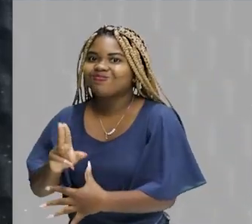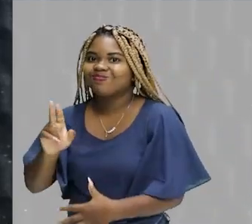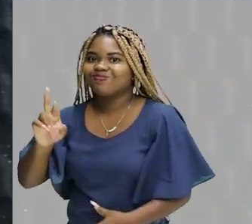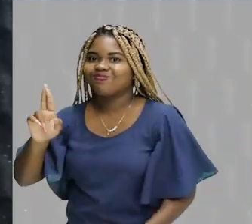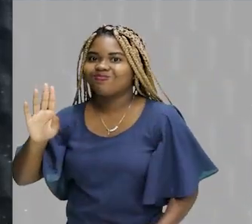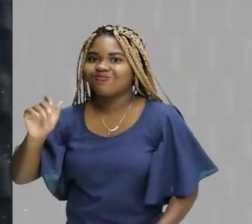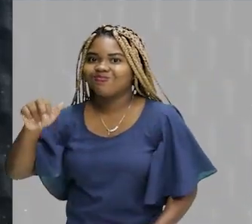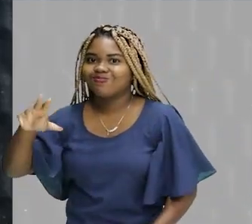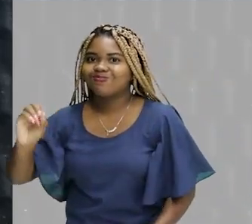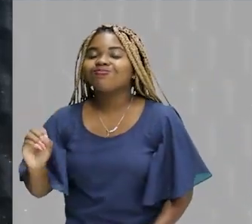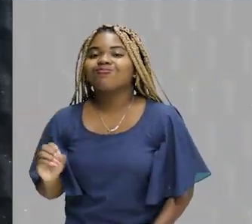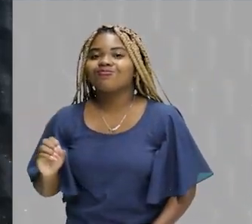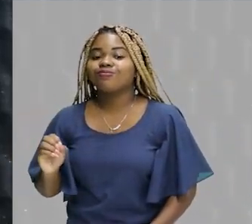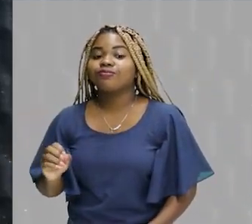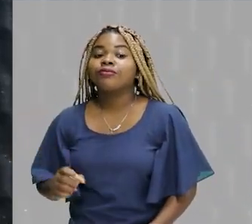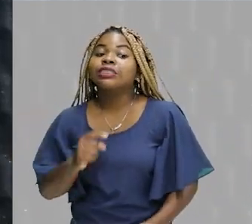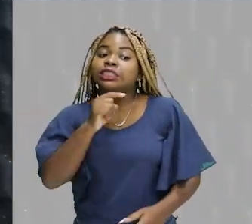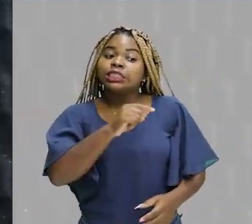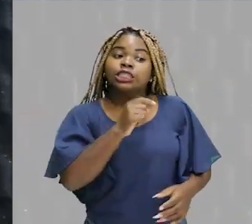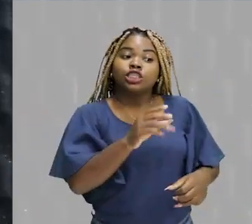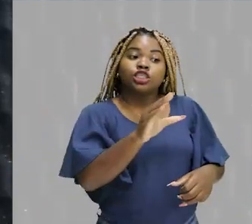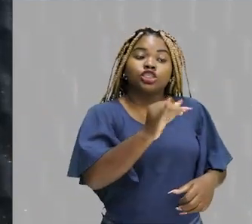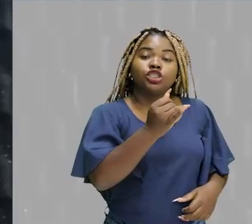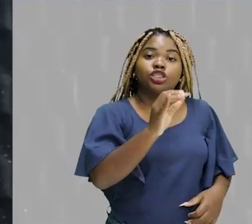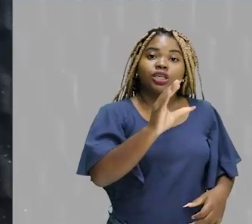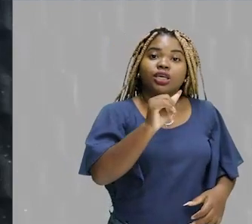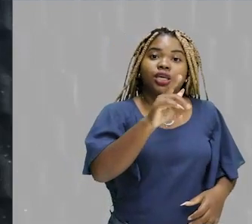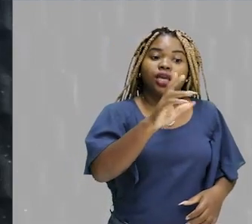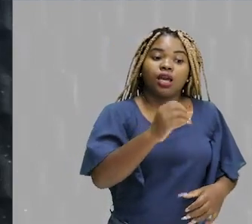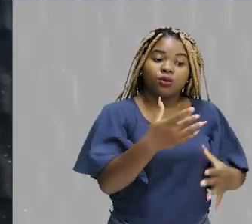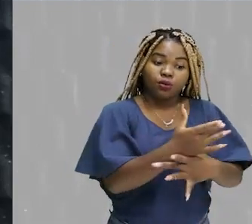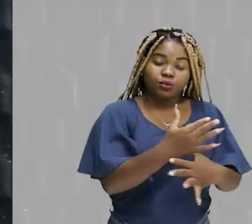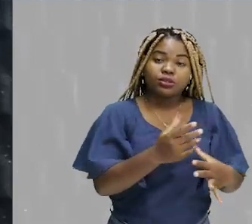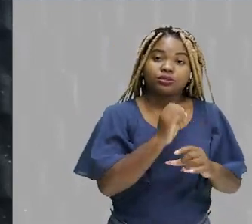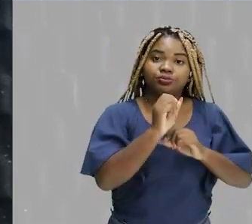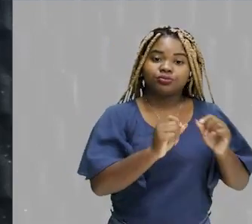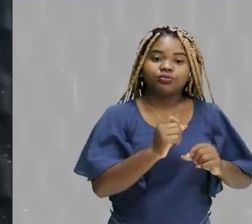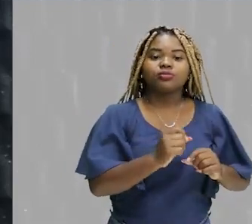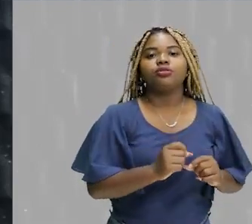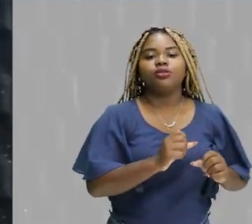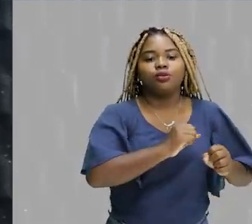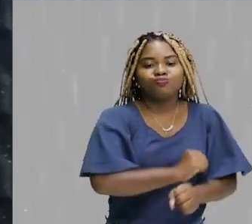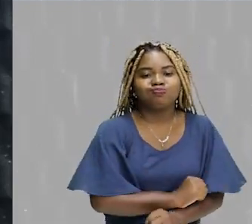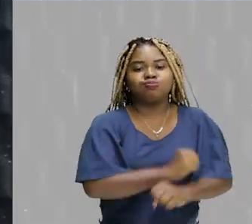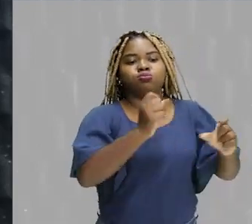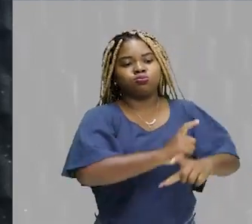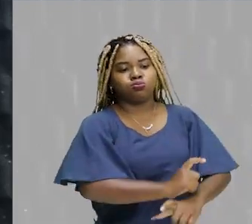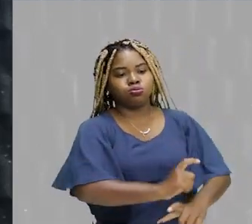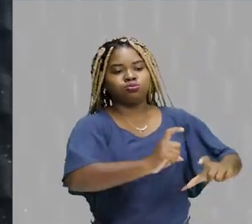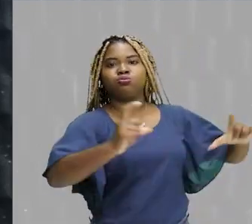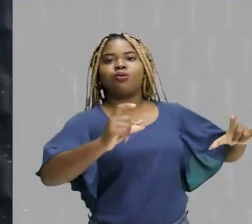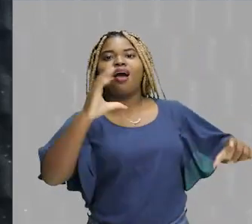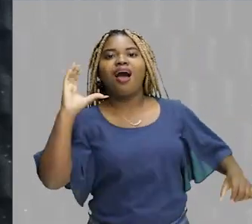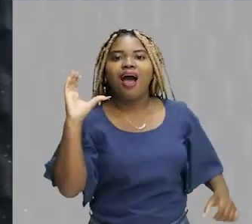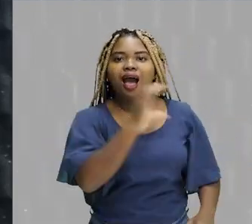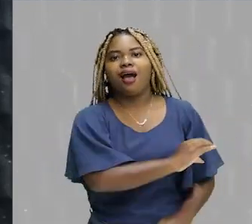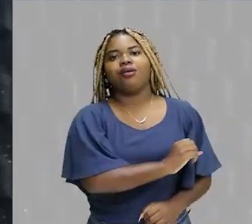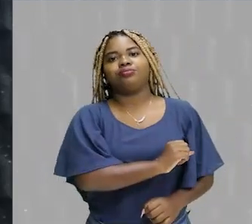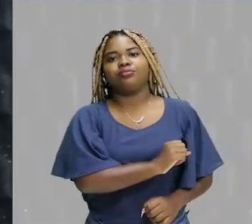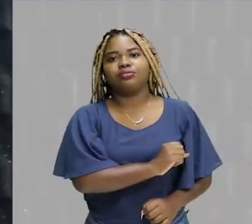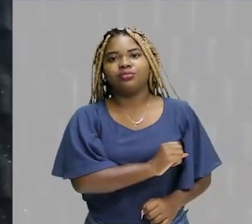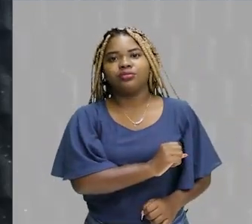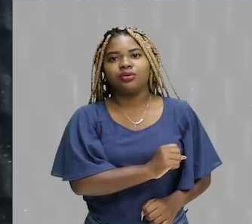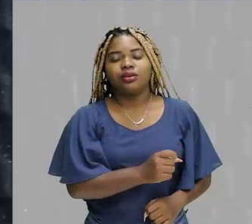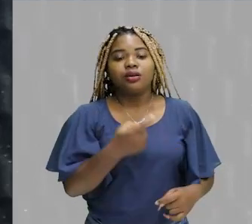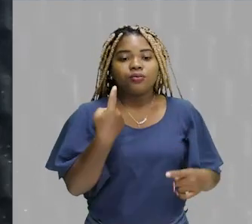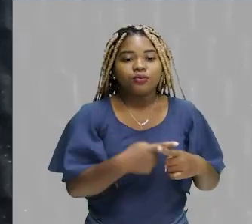meio urbano. E Chicago é uma cidade que no século XX cresceu muito rápido, por conta